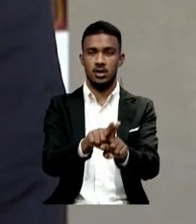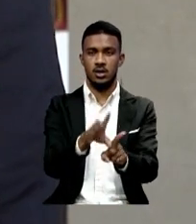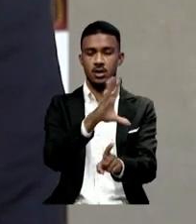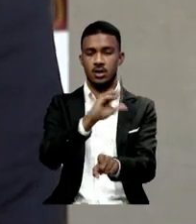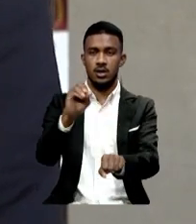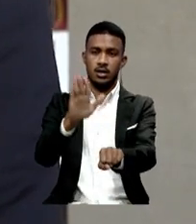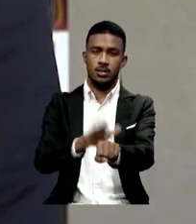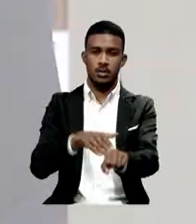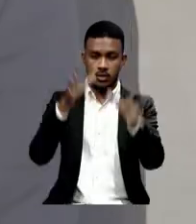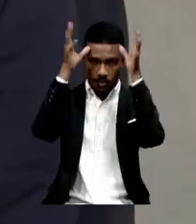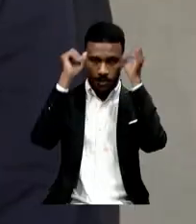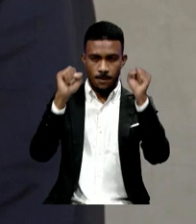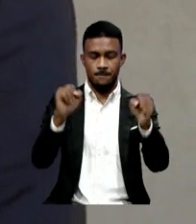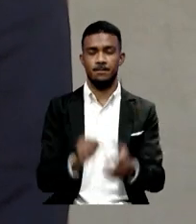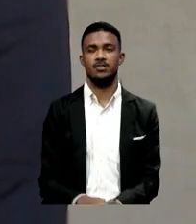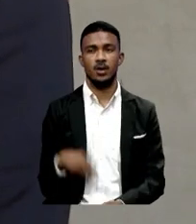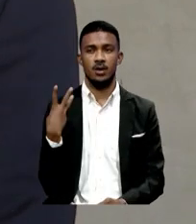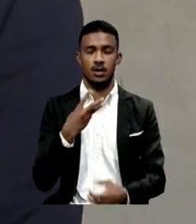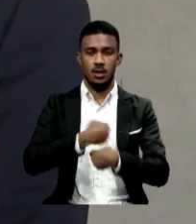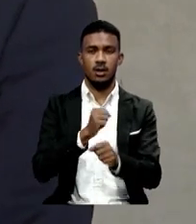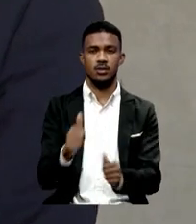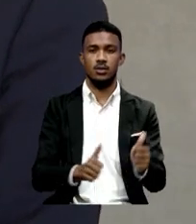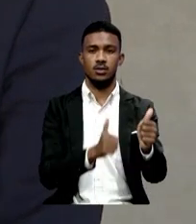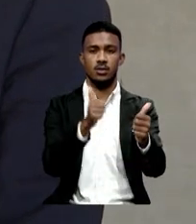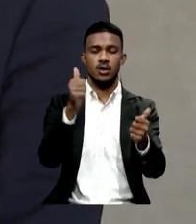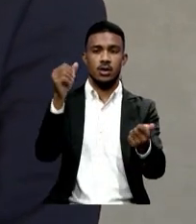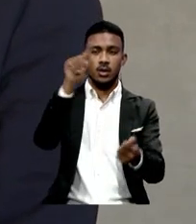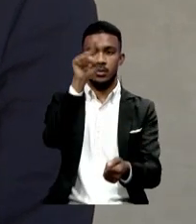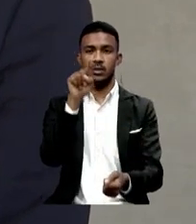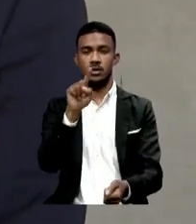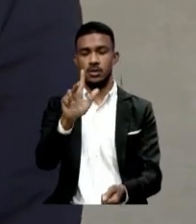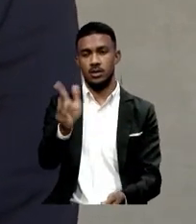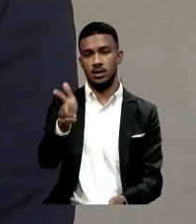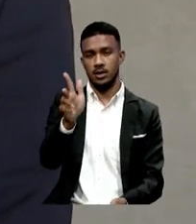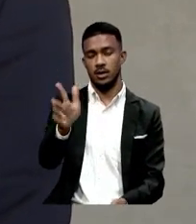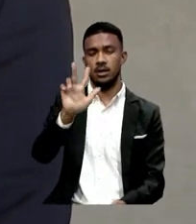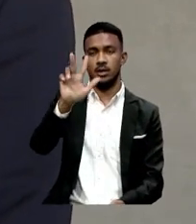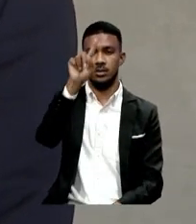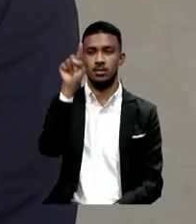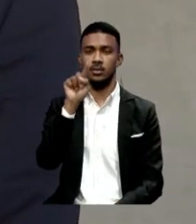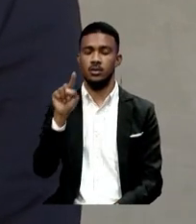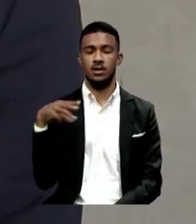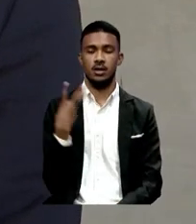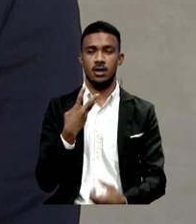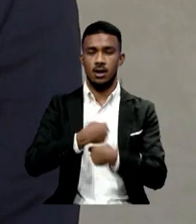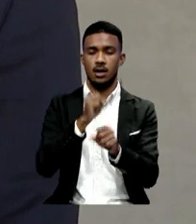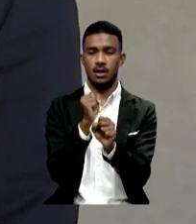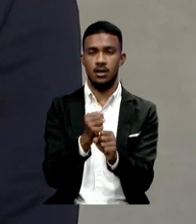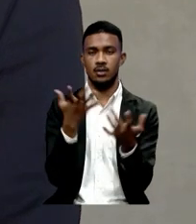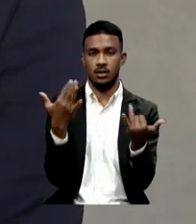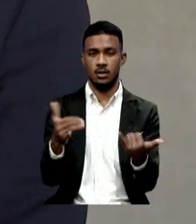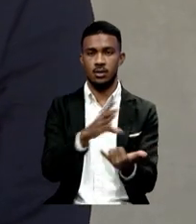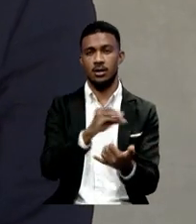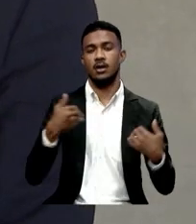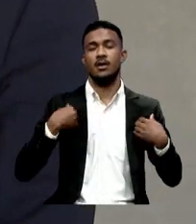Sua Excelência, Sr. Presidente da República. Tem execução agora por volta de 33%, e está executada da Unhela, e amos